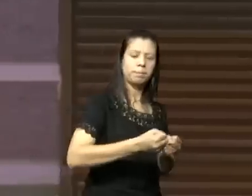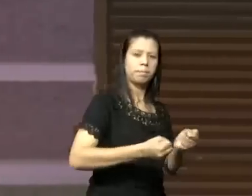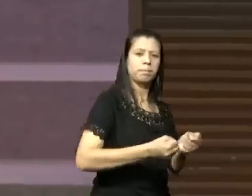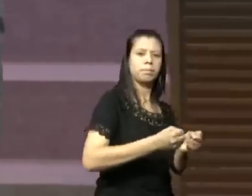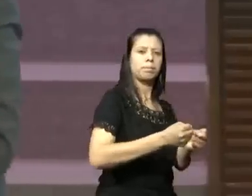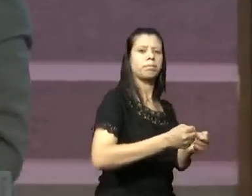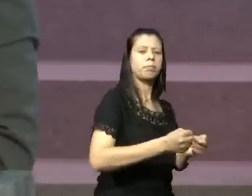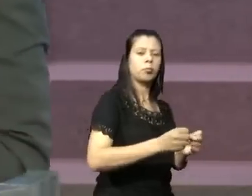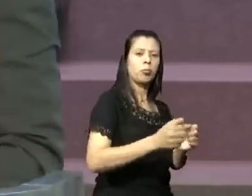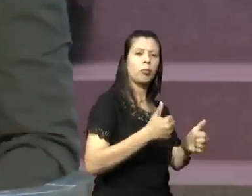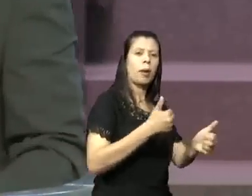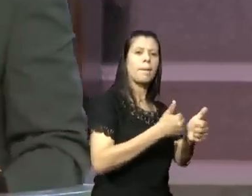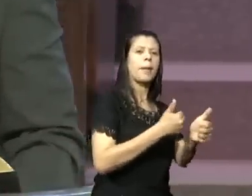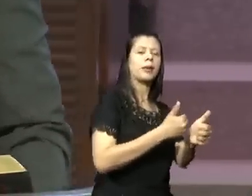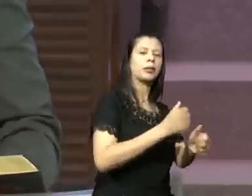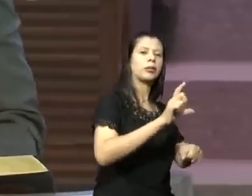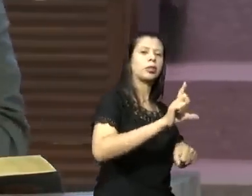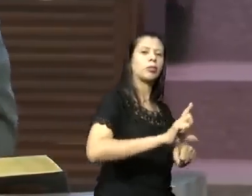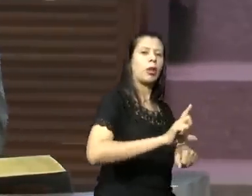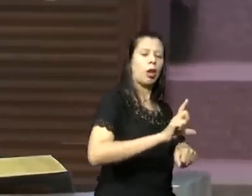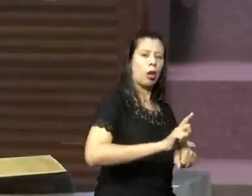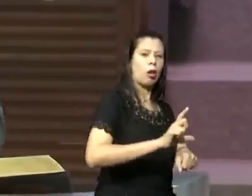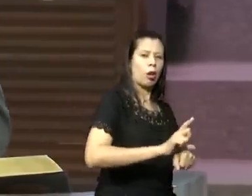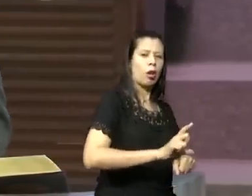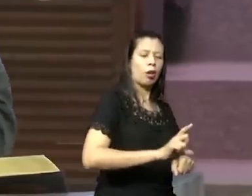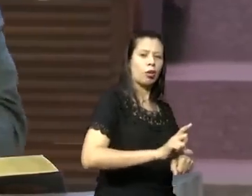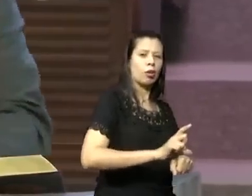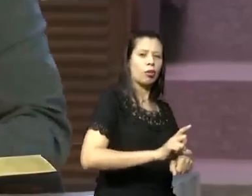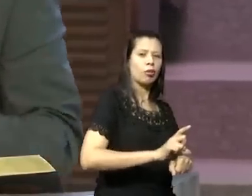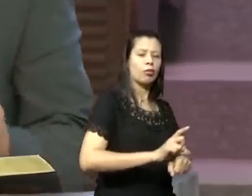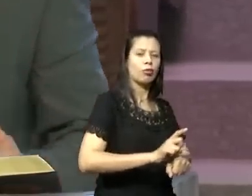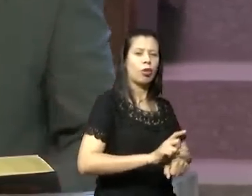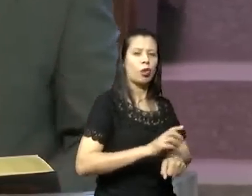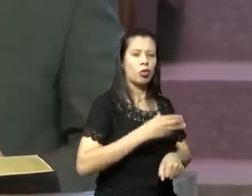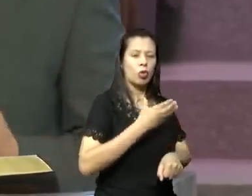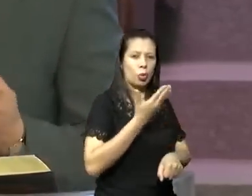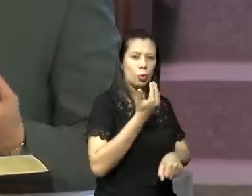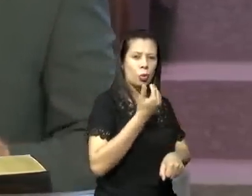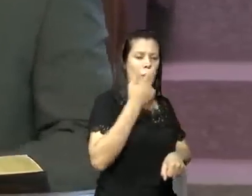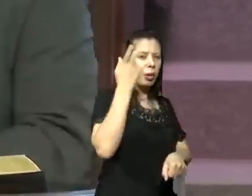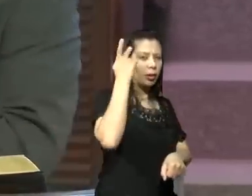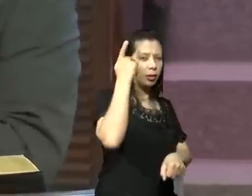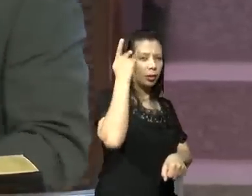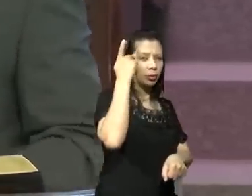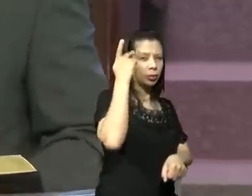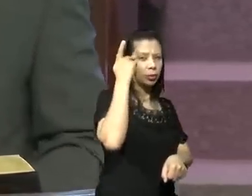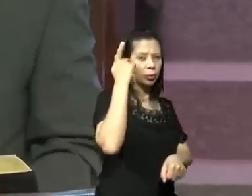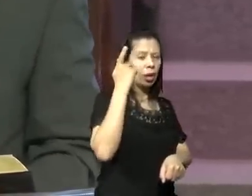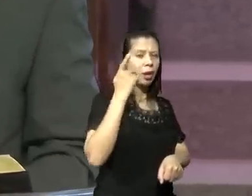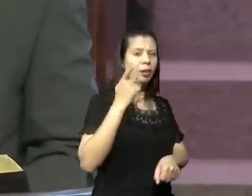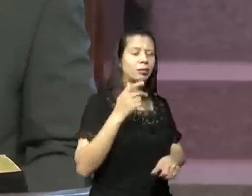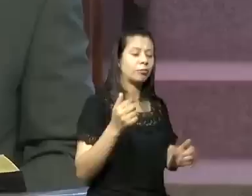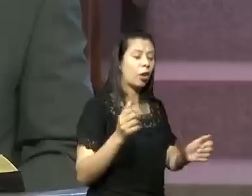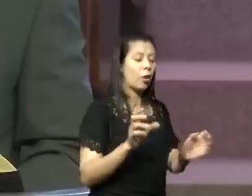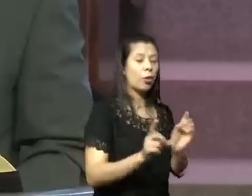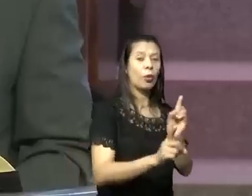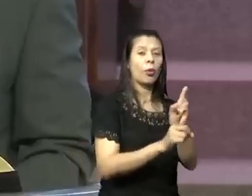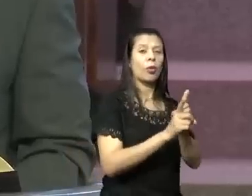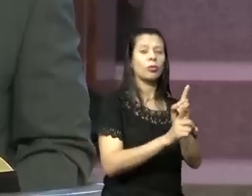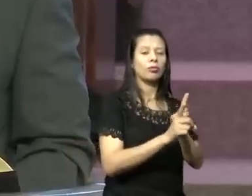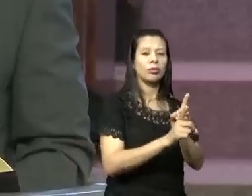e naquele momento a vanélia que ela já vinha em contato com a igreja o culto do Poder a Elizete Naor